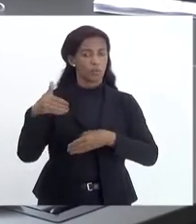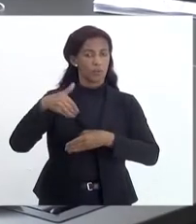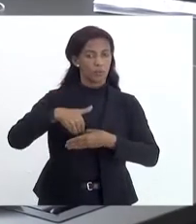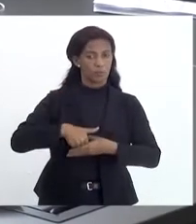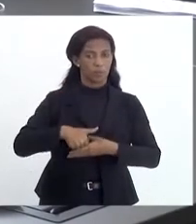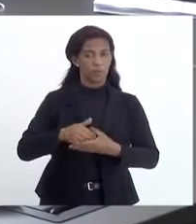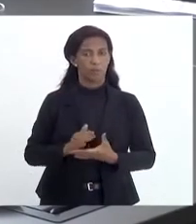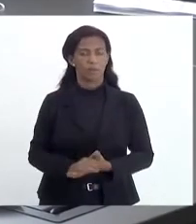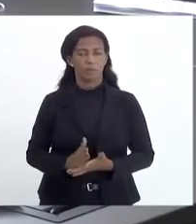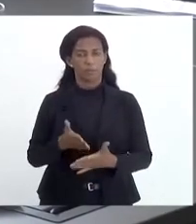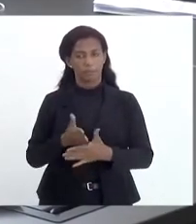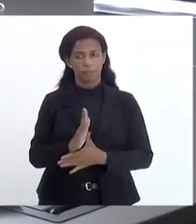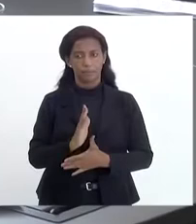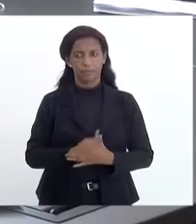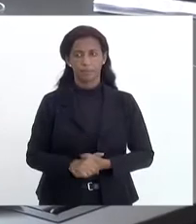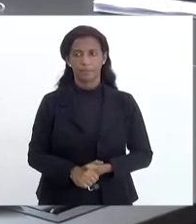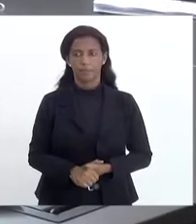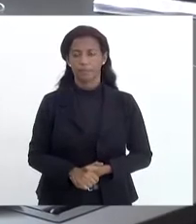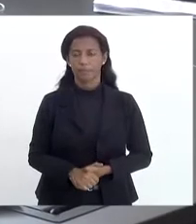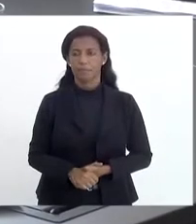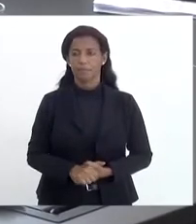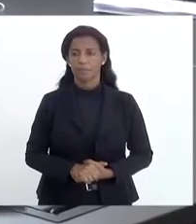votação, aprovado.